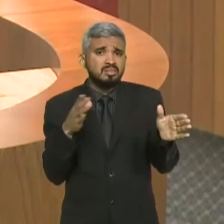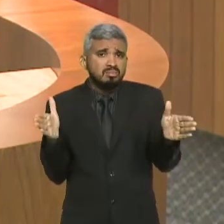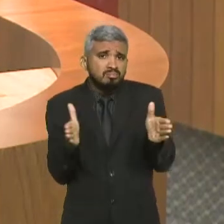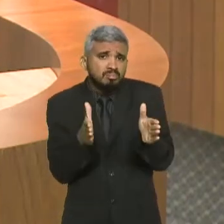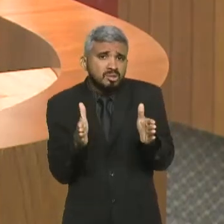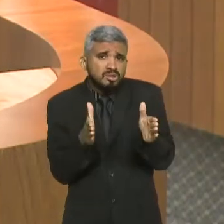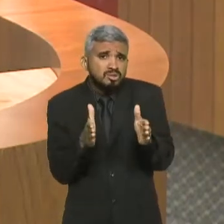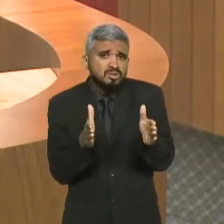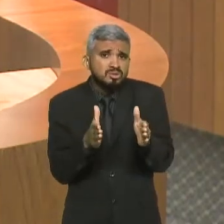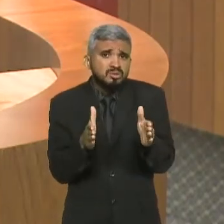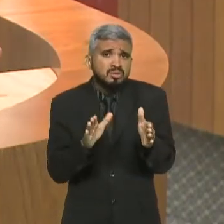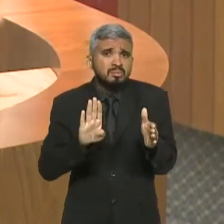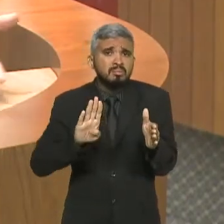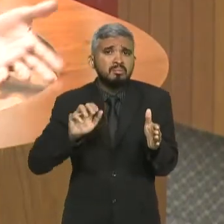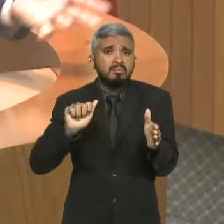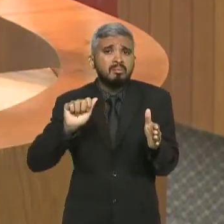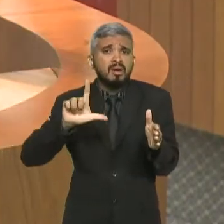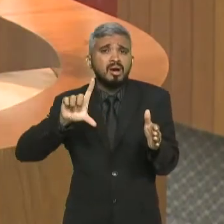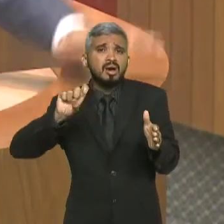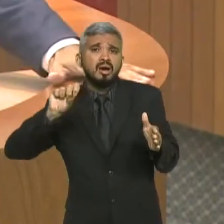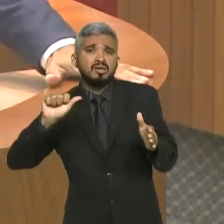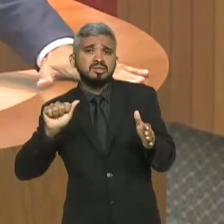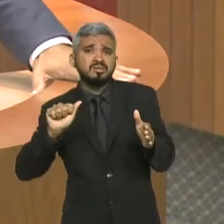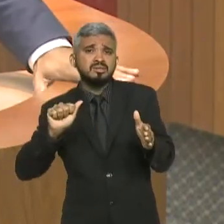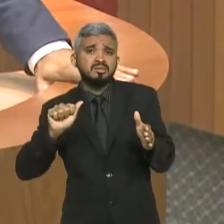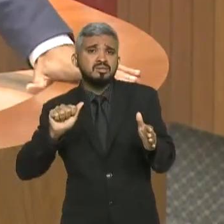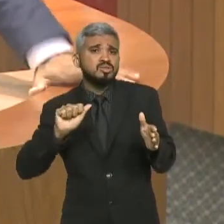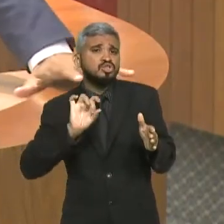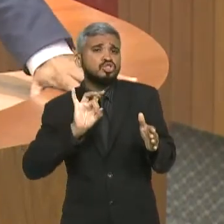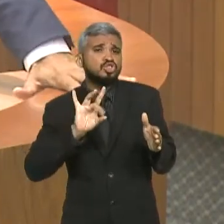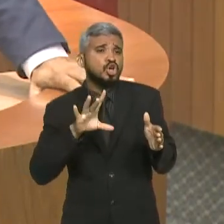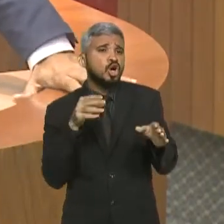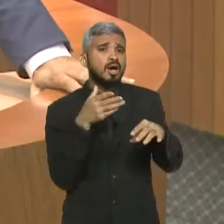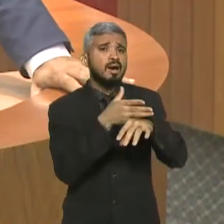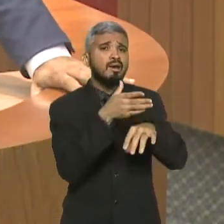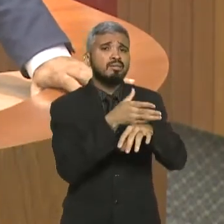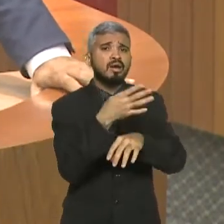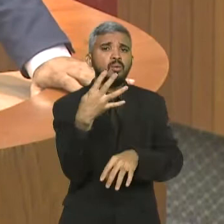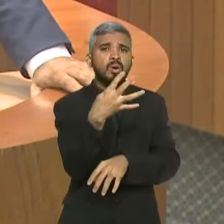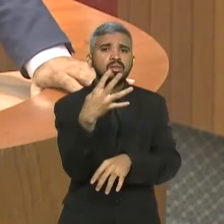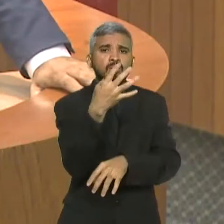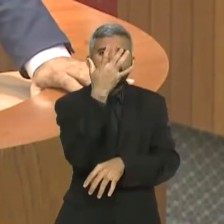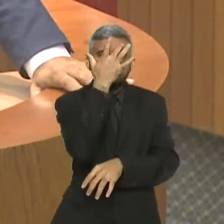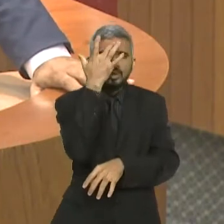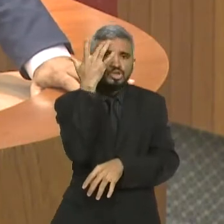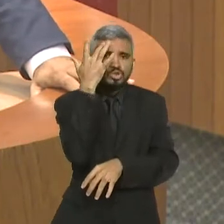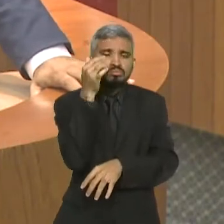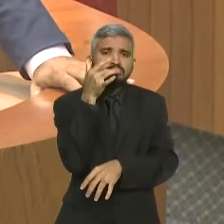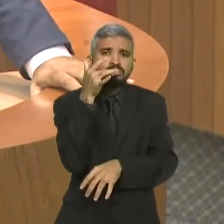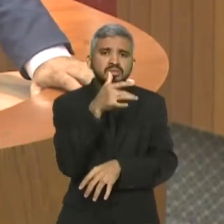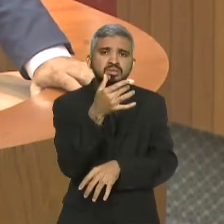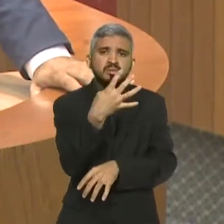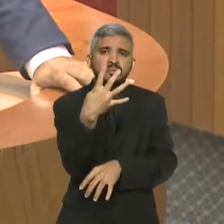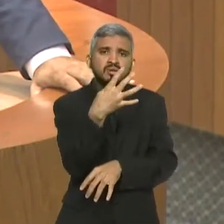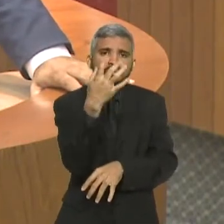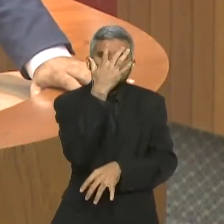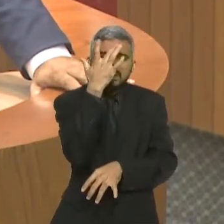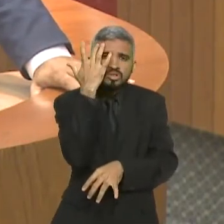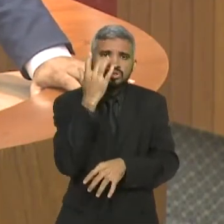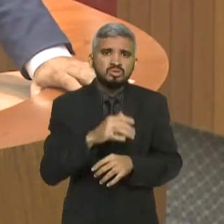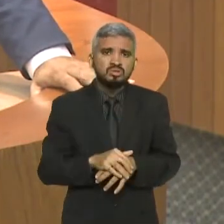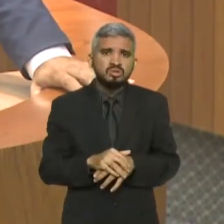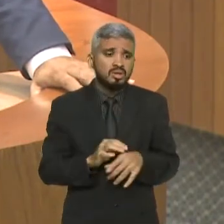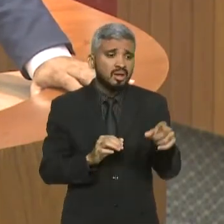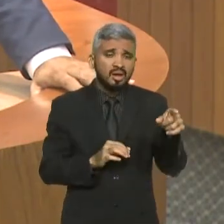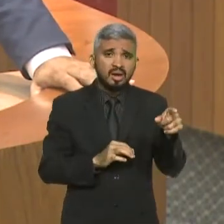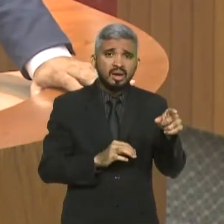propulsão, e é quem ganhou a licitação. E a documentação está vencida desde o ano passado.